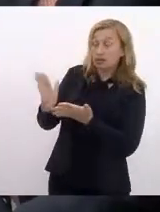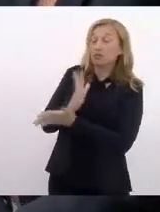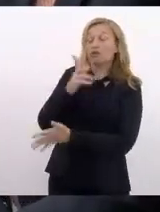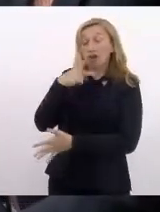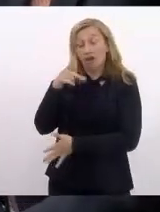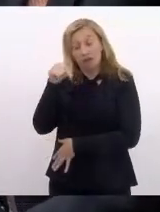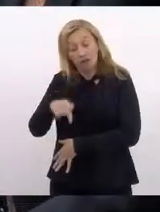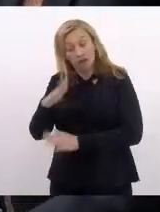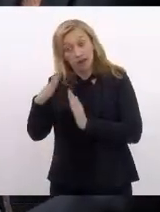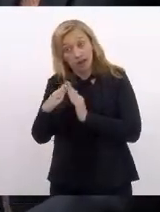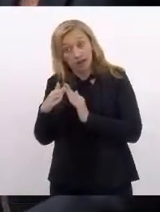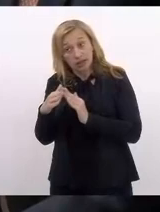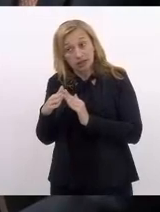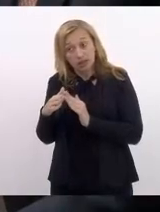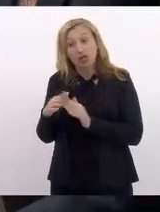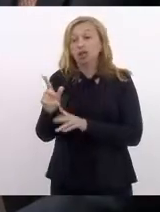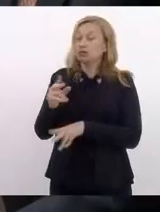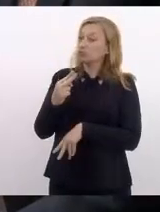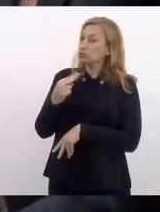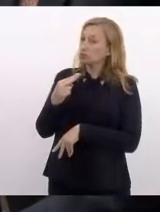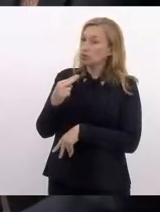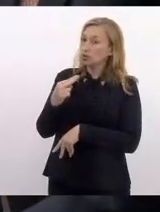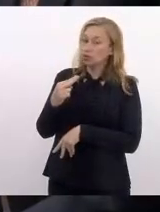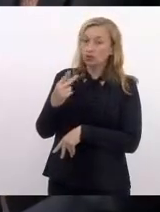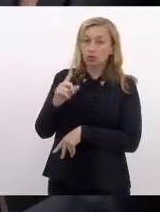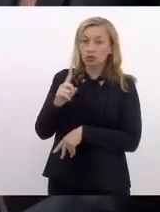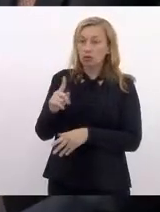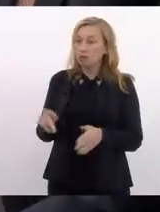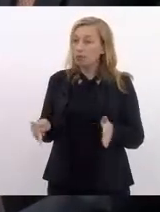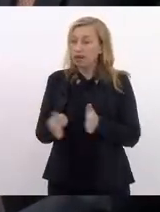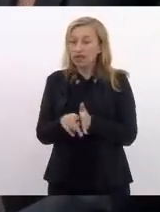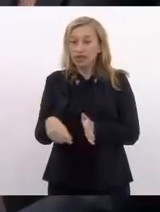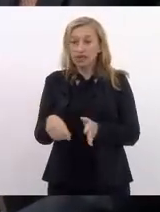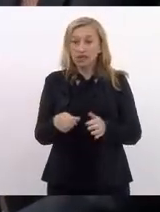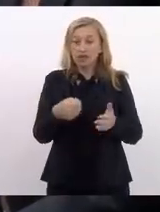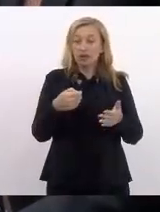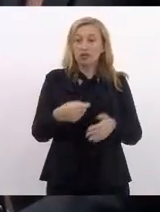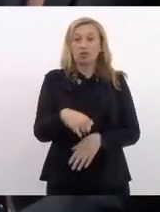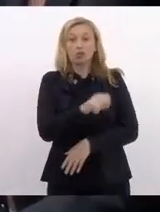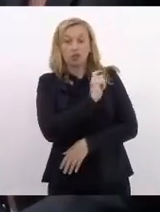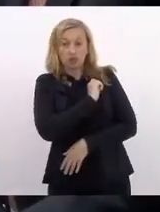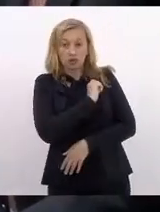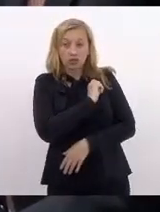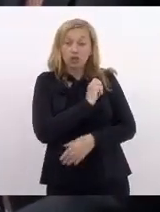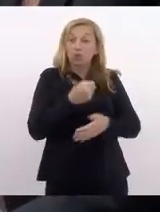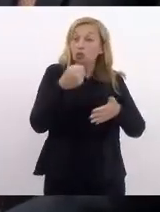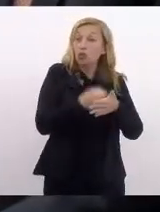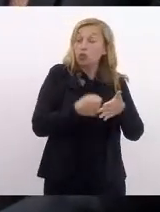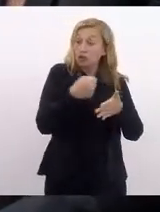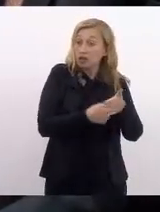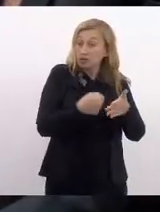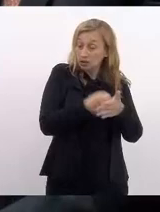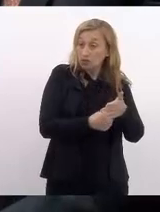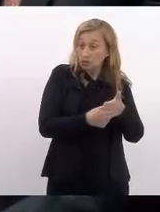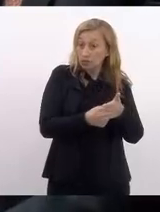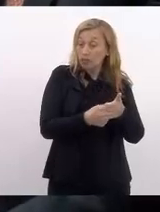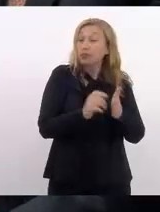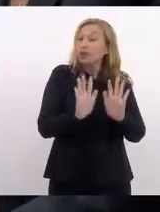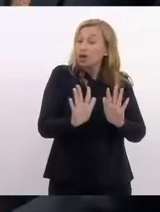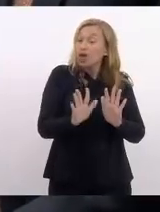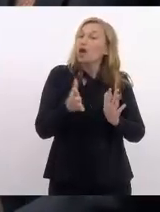vem dizendo aqui na casa porque nós não estamos fazendo parte do Regime estamos lutando para fazer parte do Regime